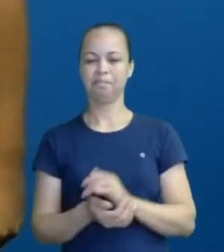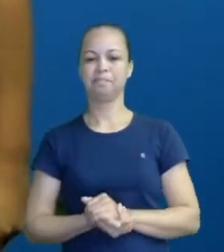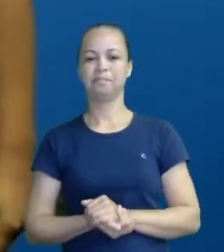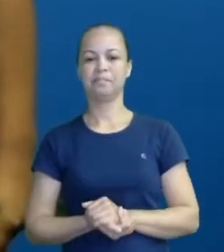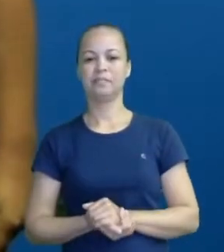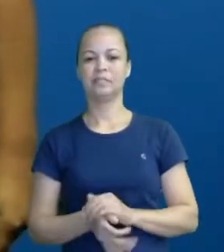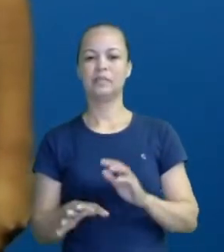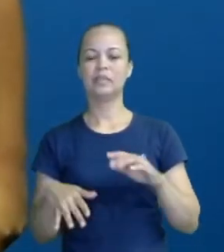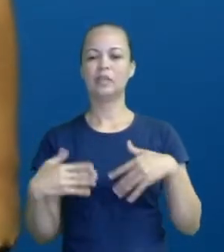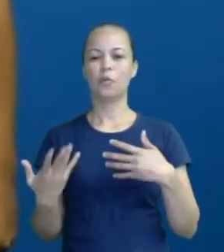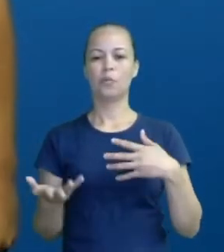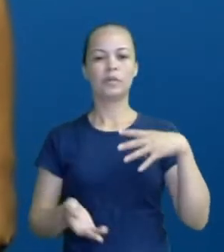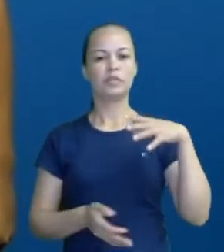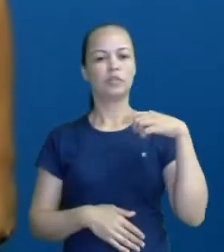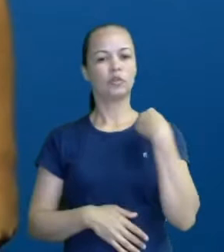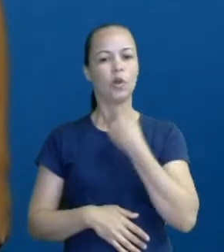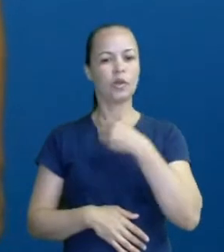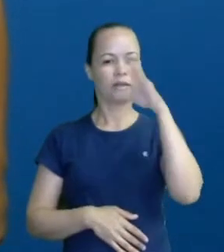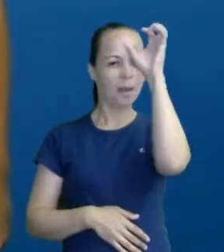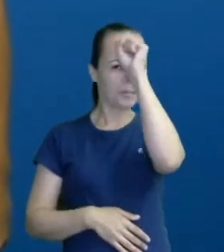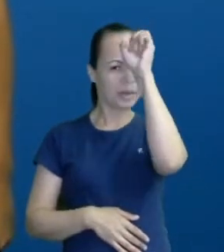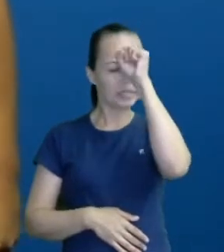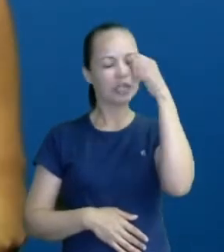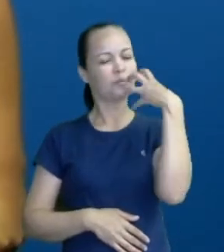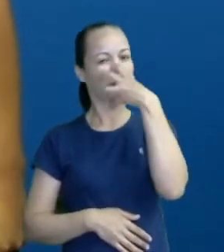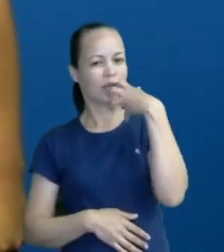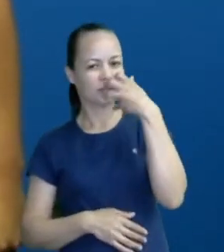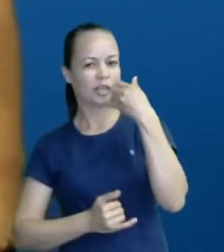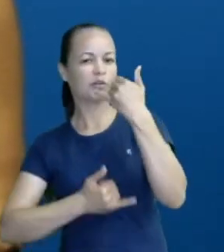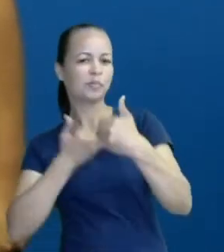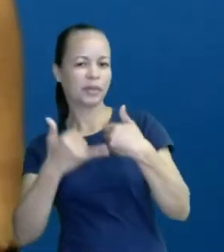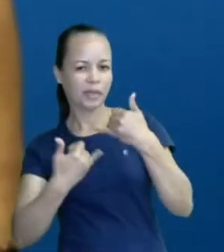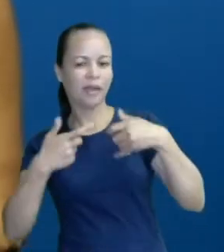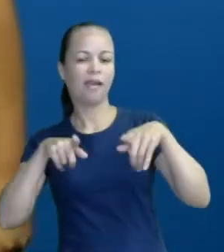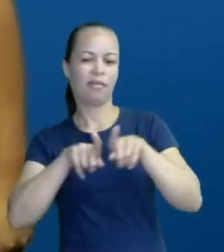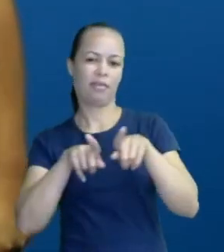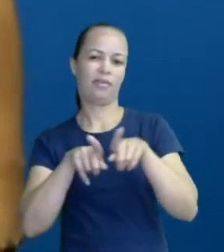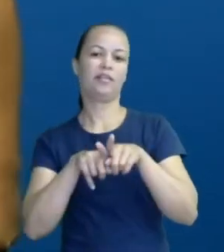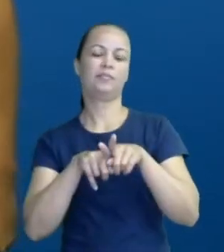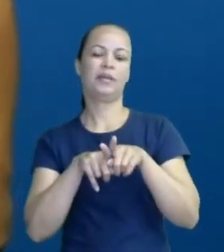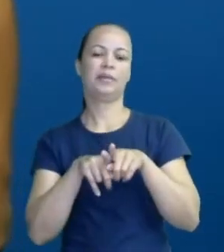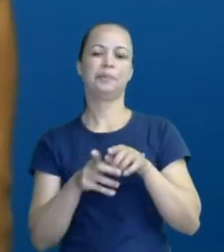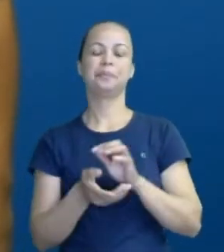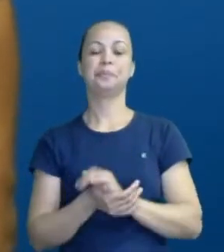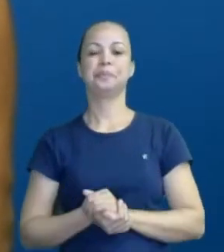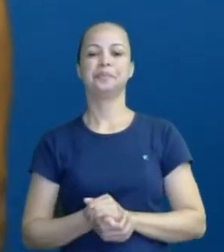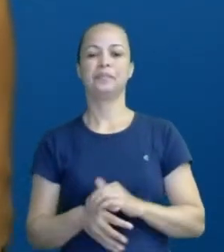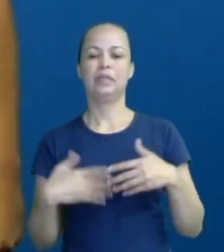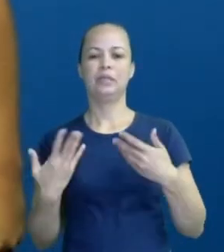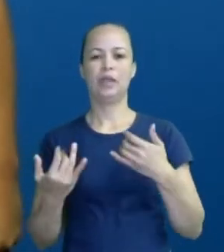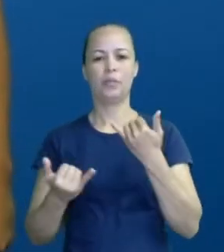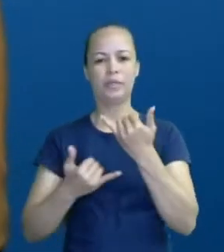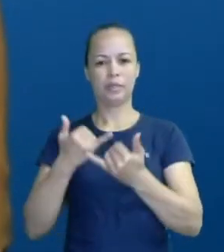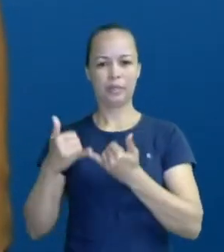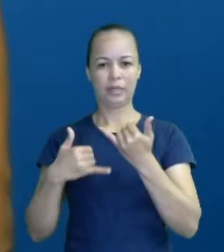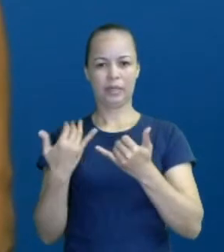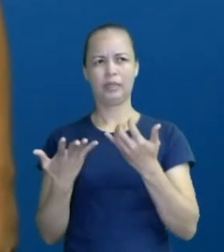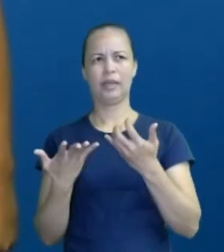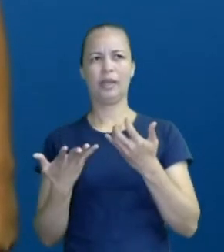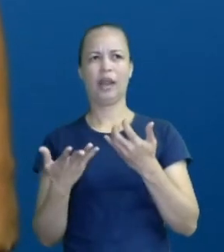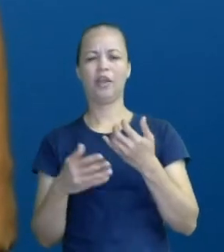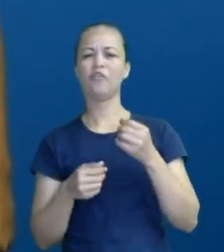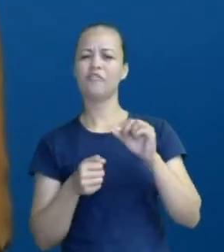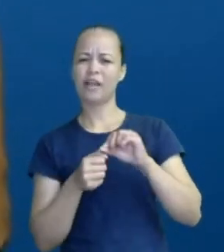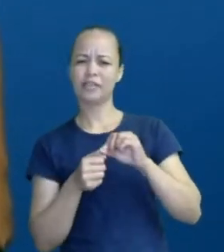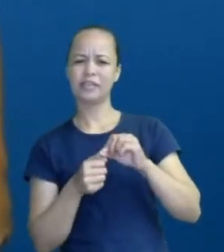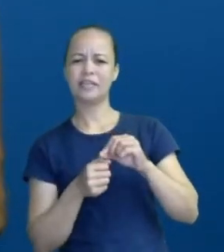isso, a gente aprende cantando e a gente aprende brincando também, tá certo? Então, essa brincadeira eu fazia muito com